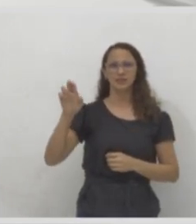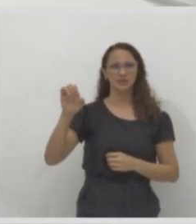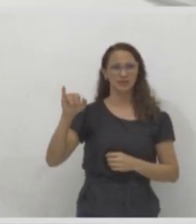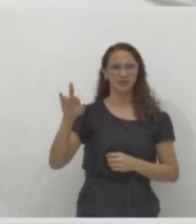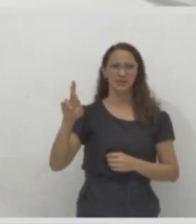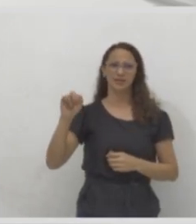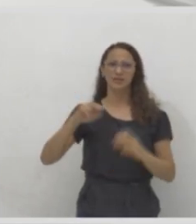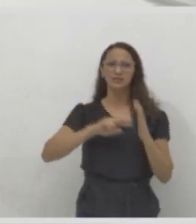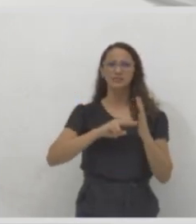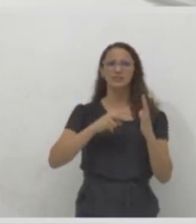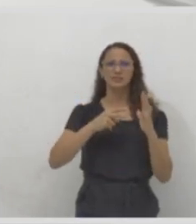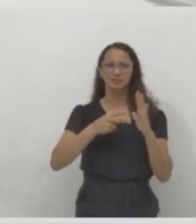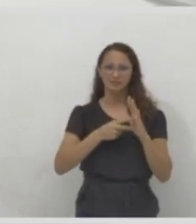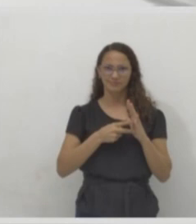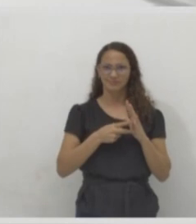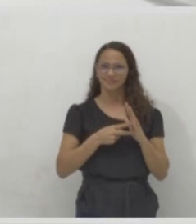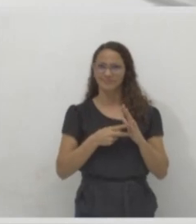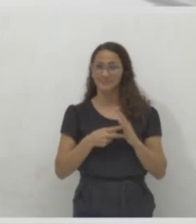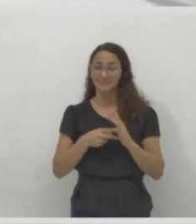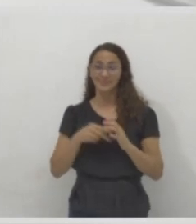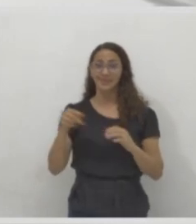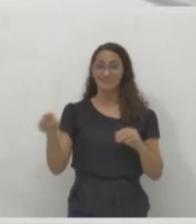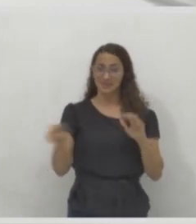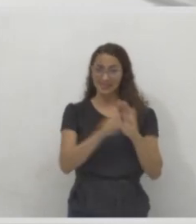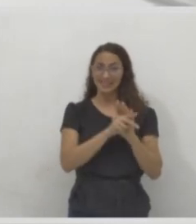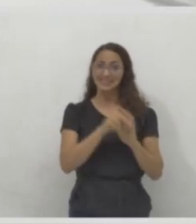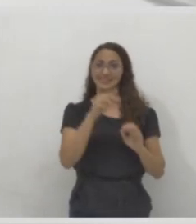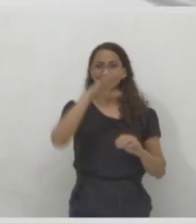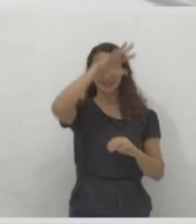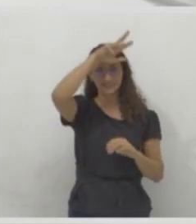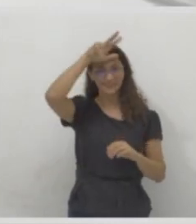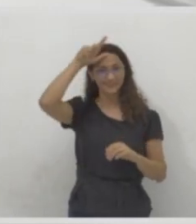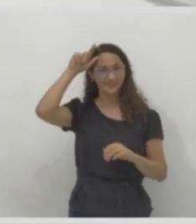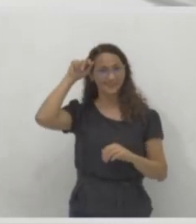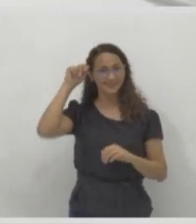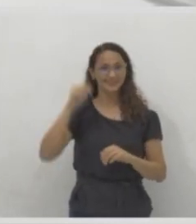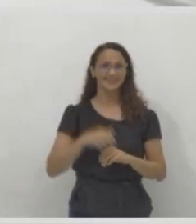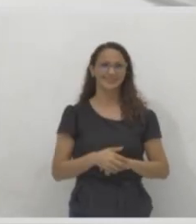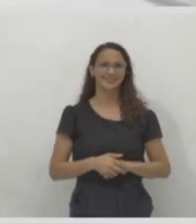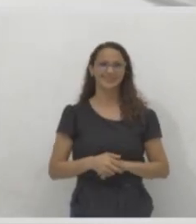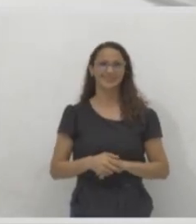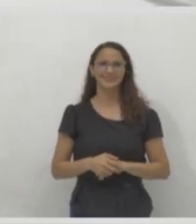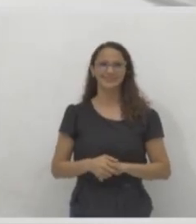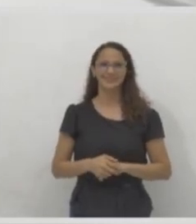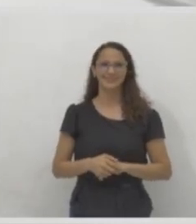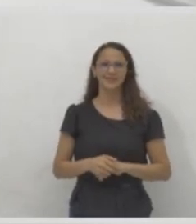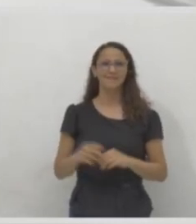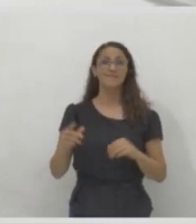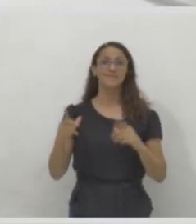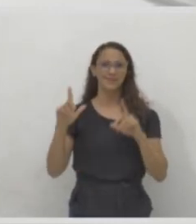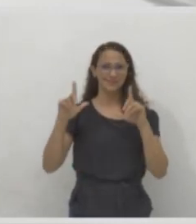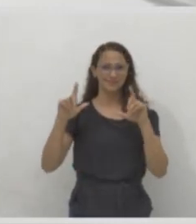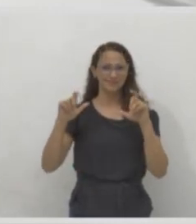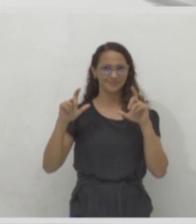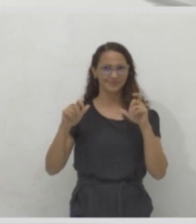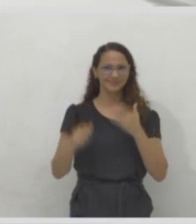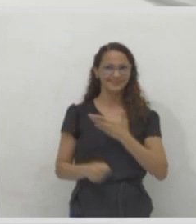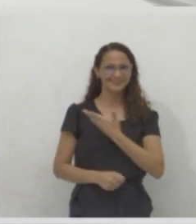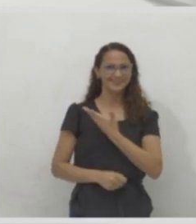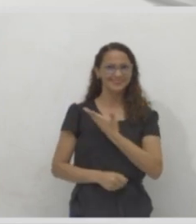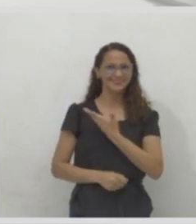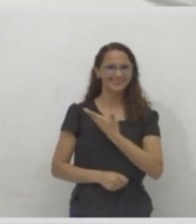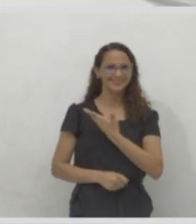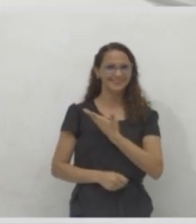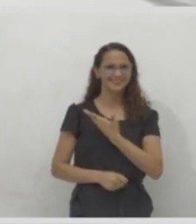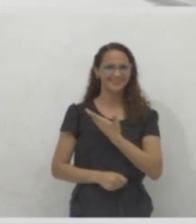é nativa da Amazônia. Tá? Olha só, gente, a imagem tá, da extração do látex numa seringueira.